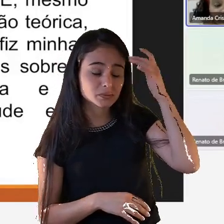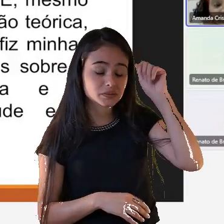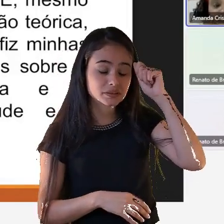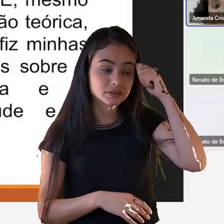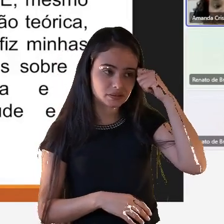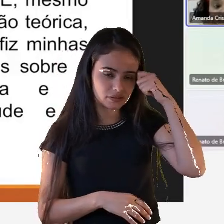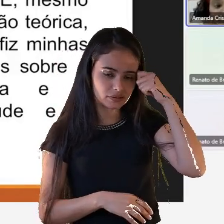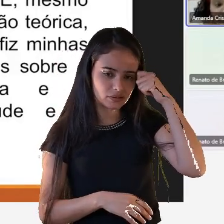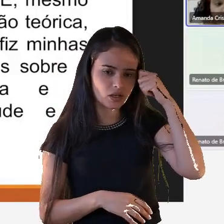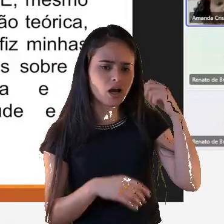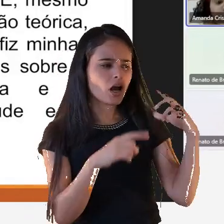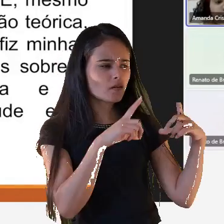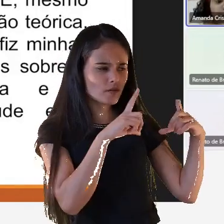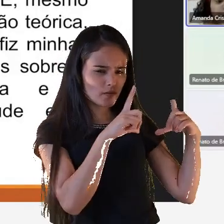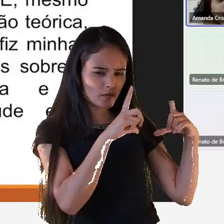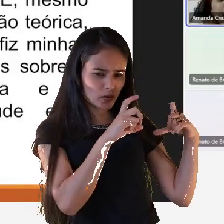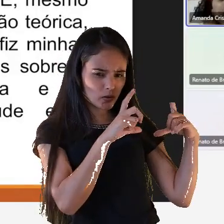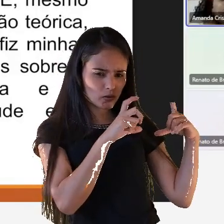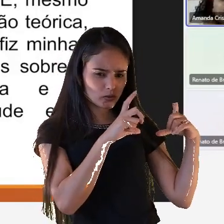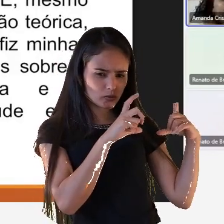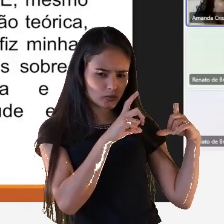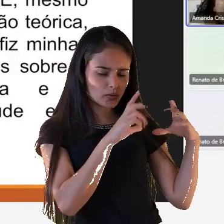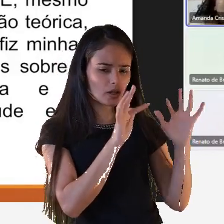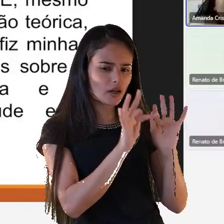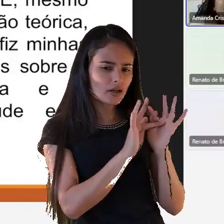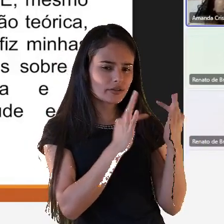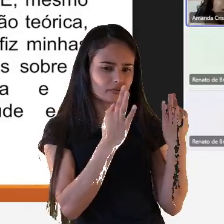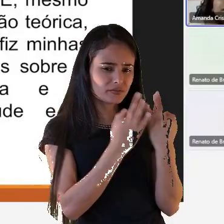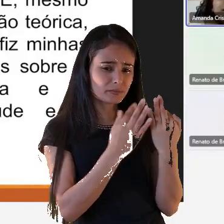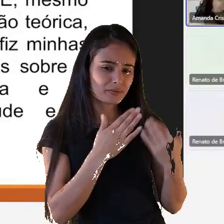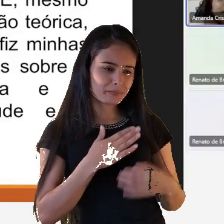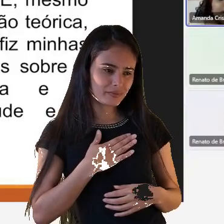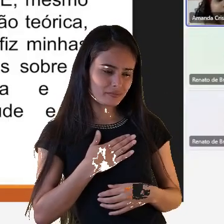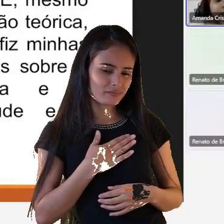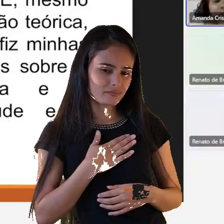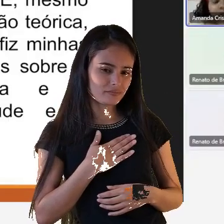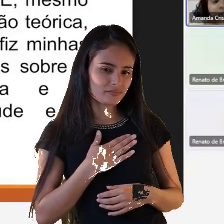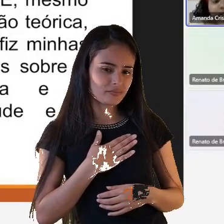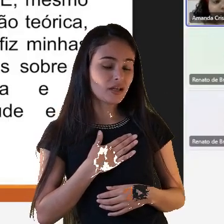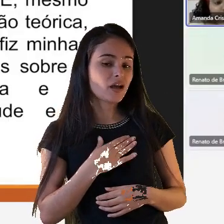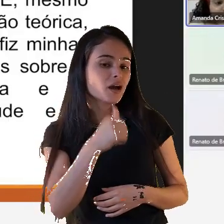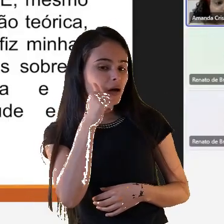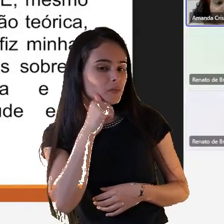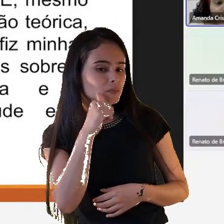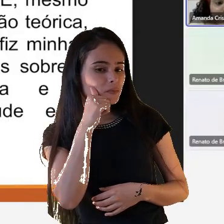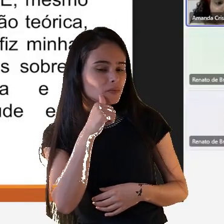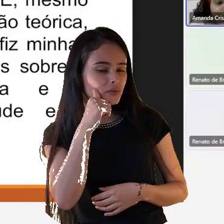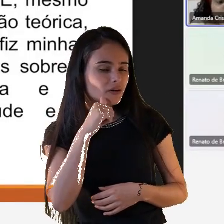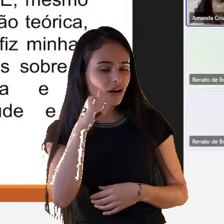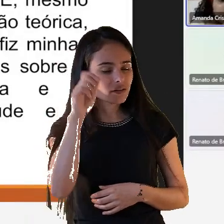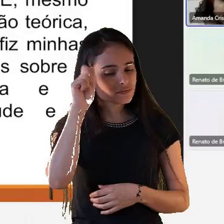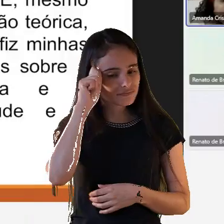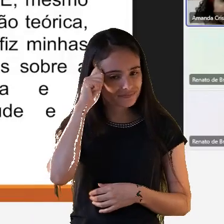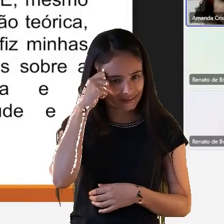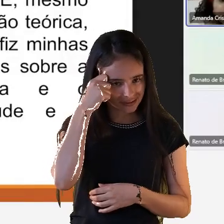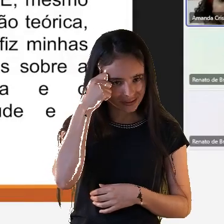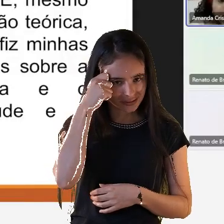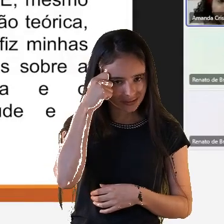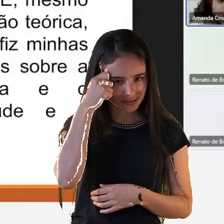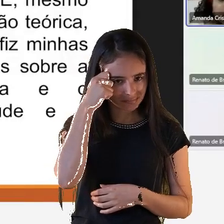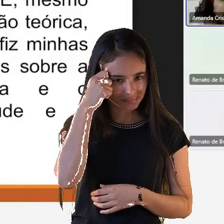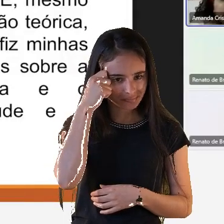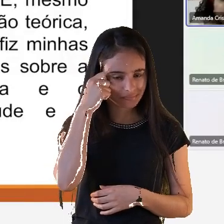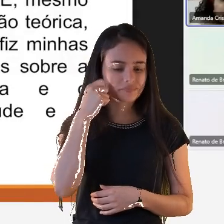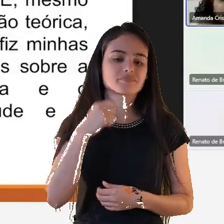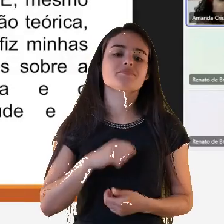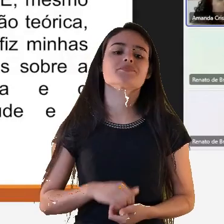minha família. Eu fui criada numa casa de mulheres negras, né? Então, essa foto é uma foto que eu